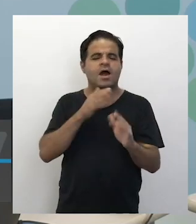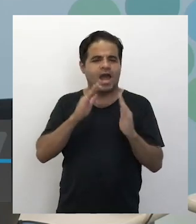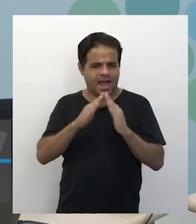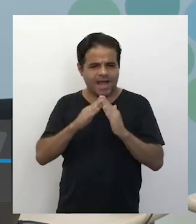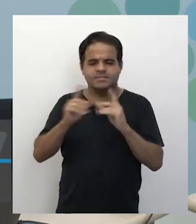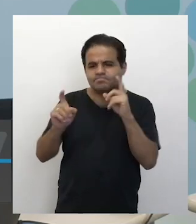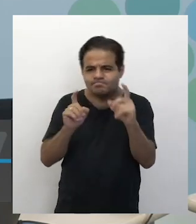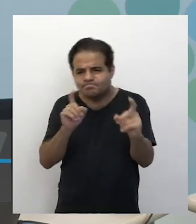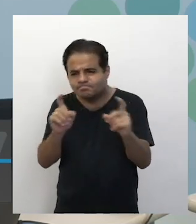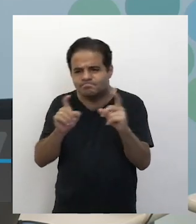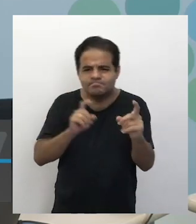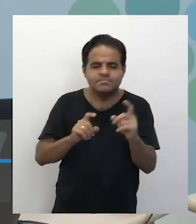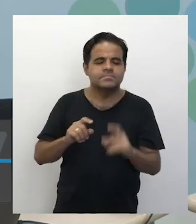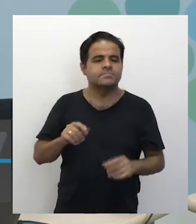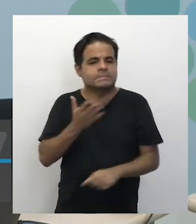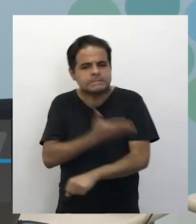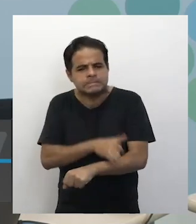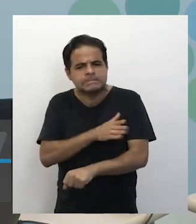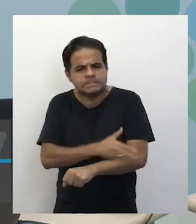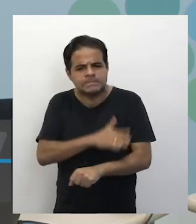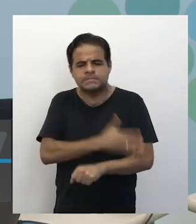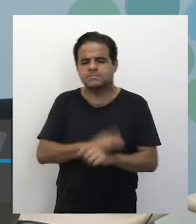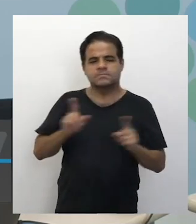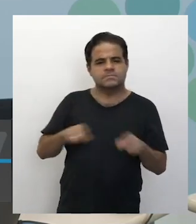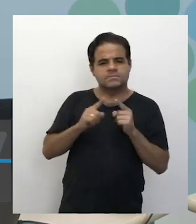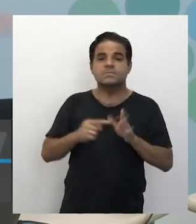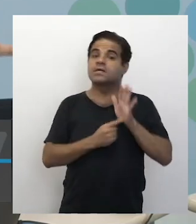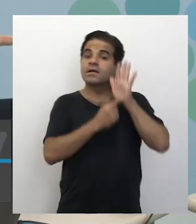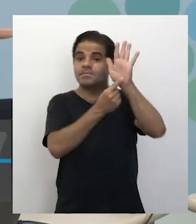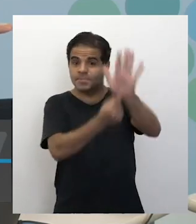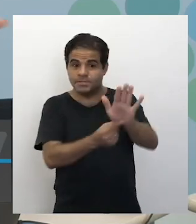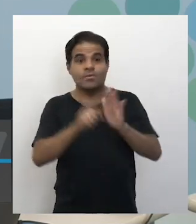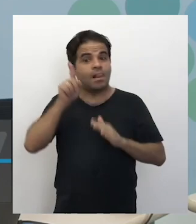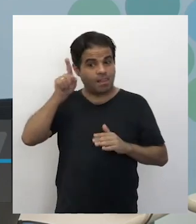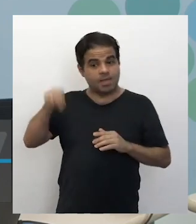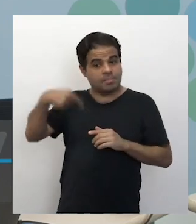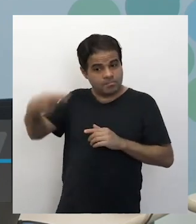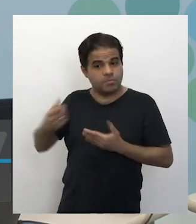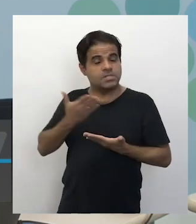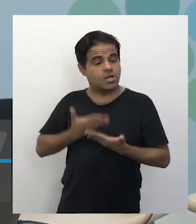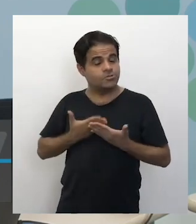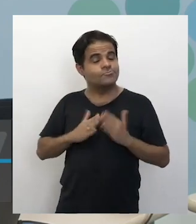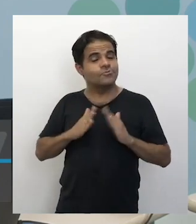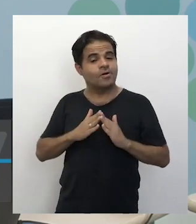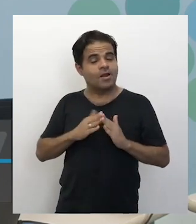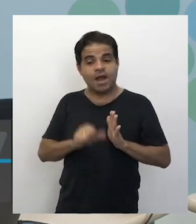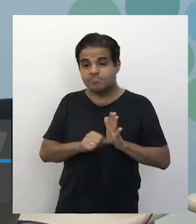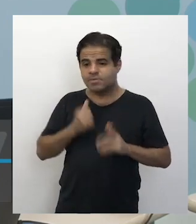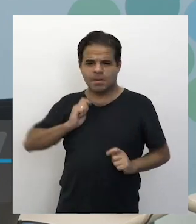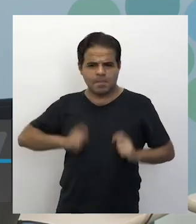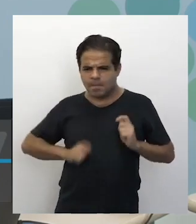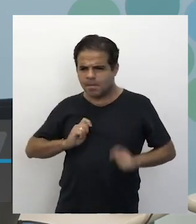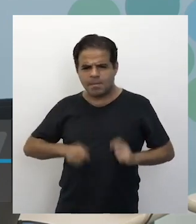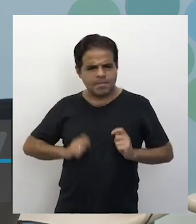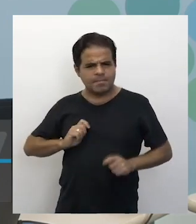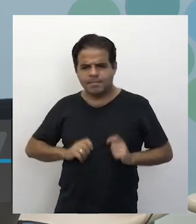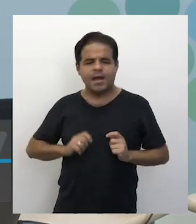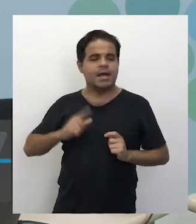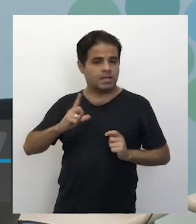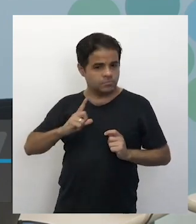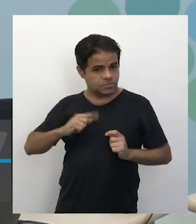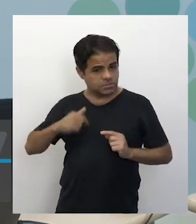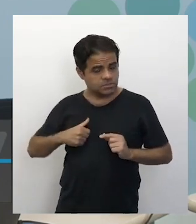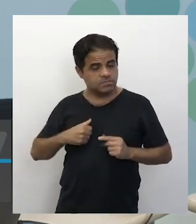aí nós ensaiamos a música e a gente apresentou essa música na escola depois. Então, a primeira banda que eu tive foi